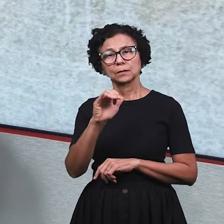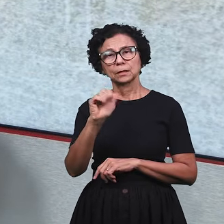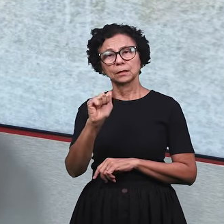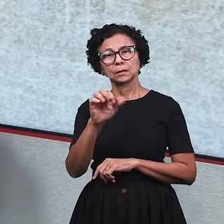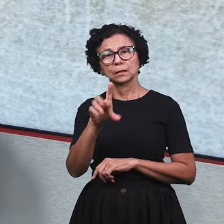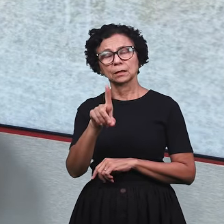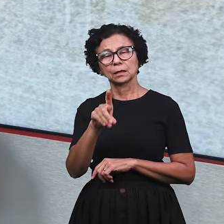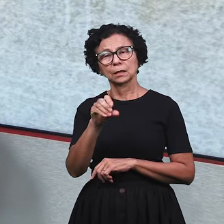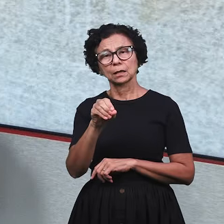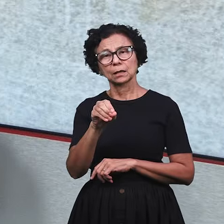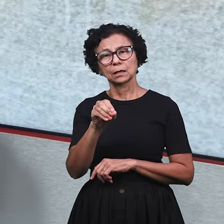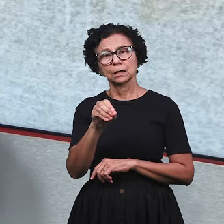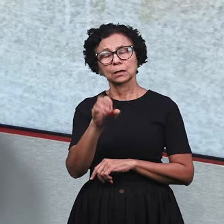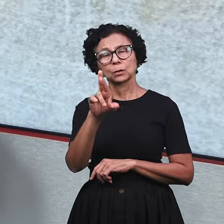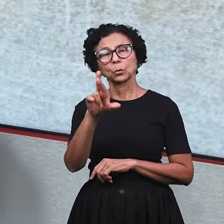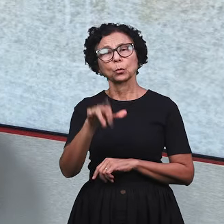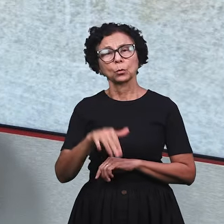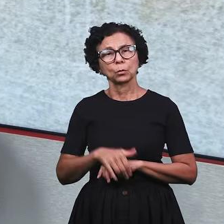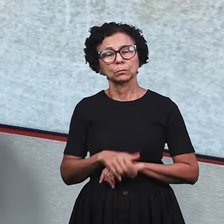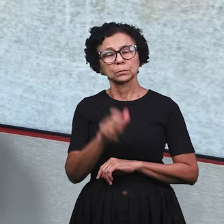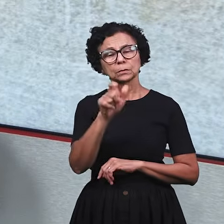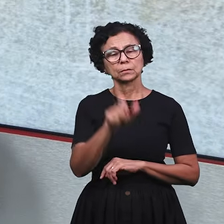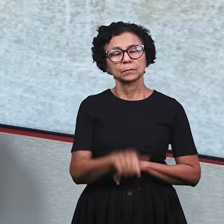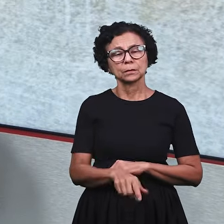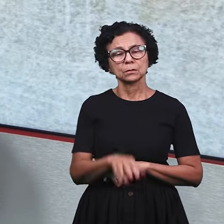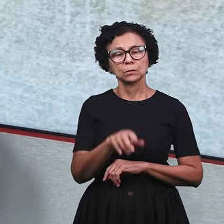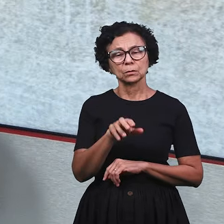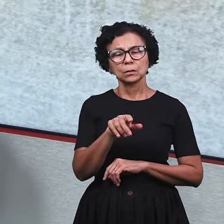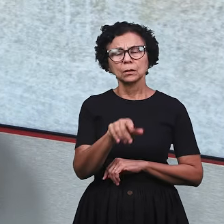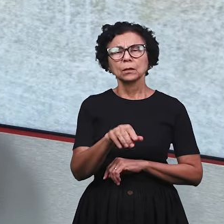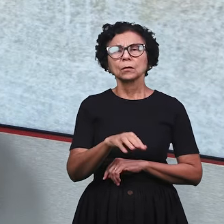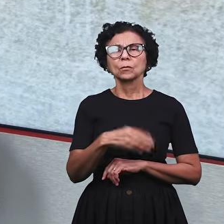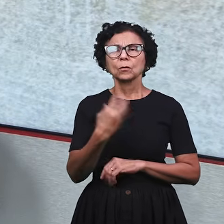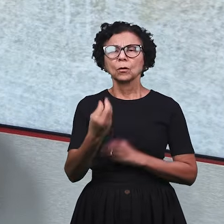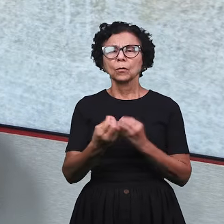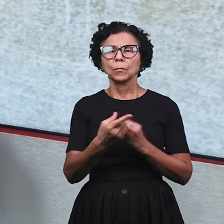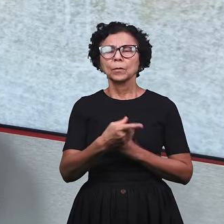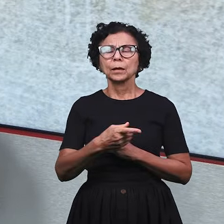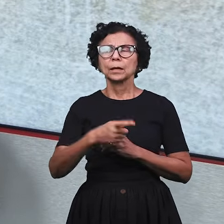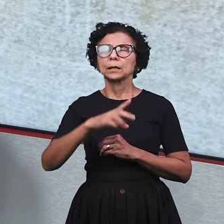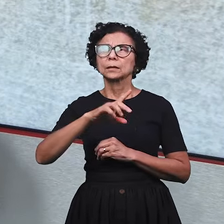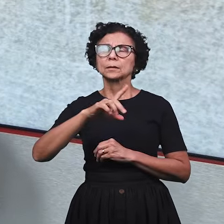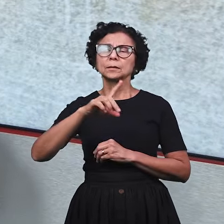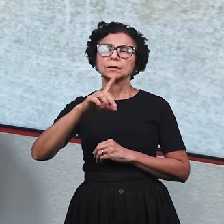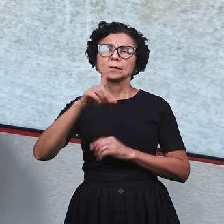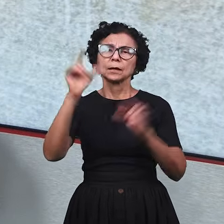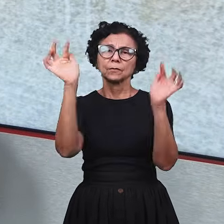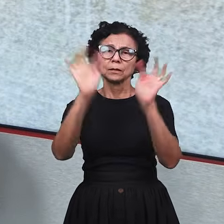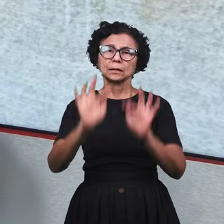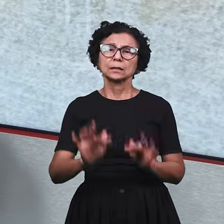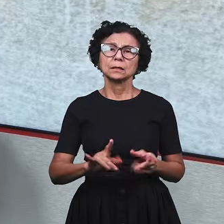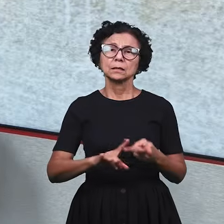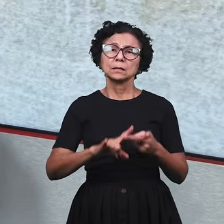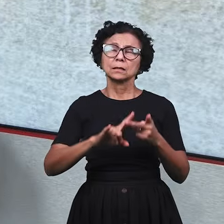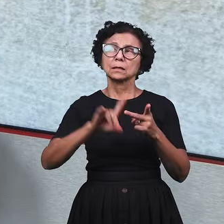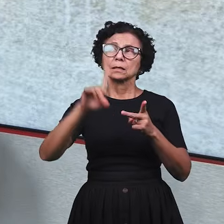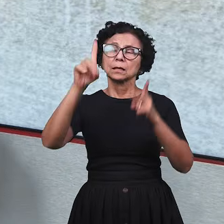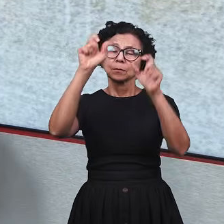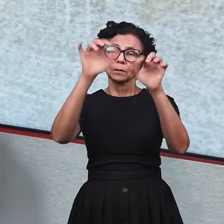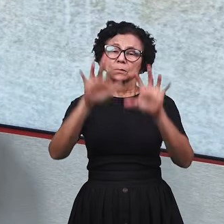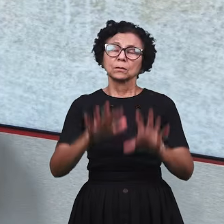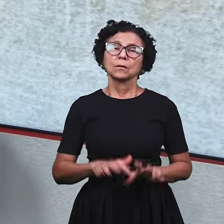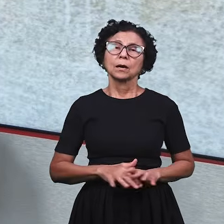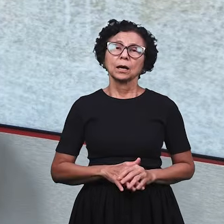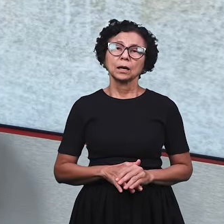de um pacificador para torná-lo abençoado e feliz? E não só isso, mas também